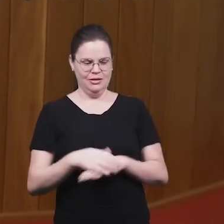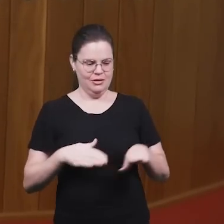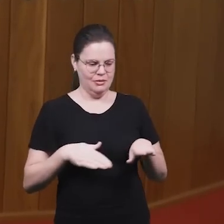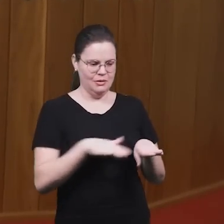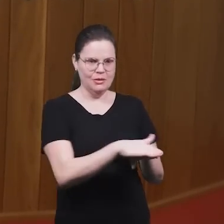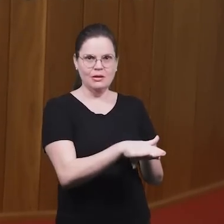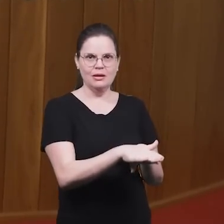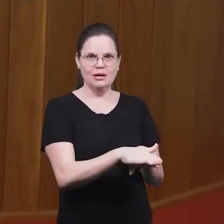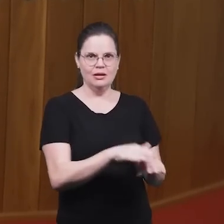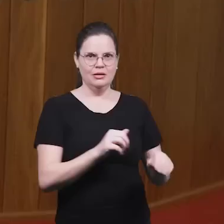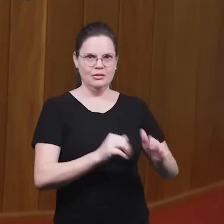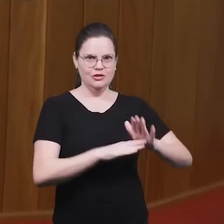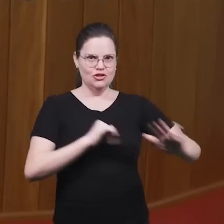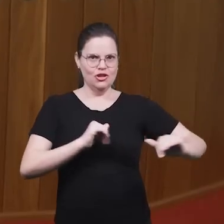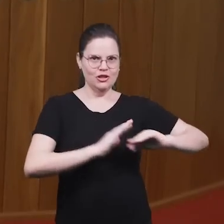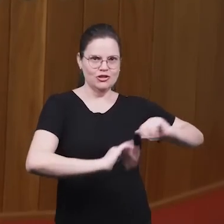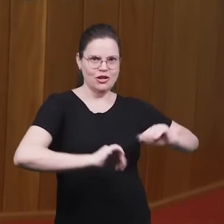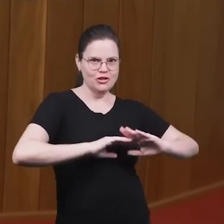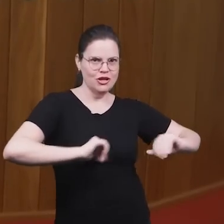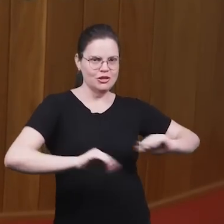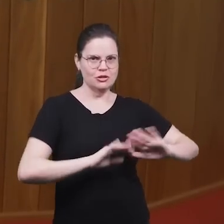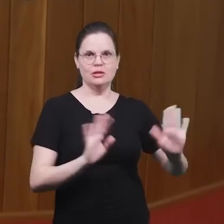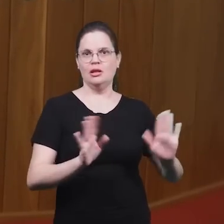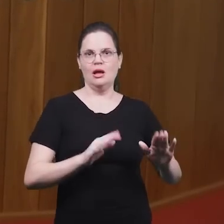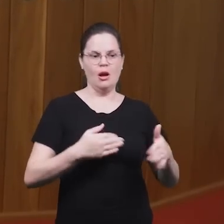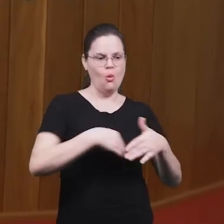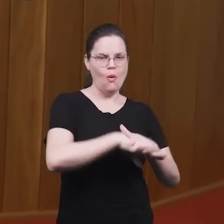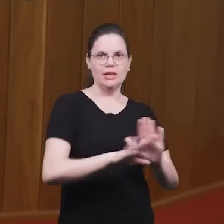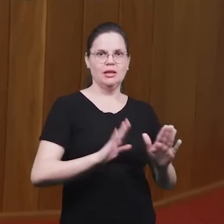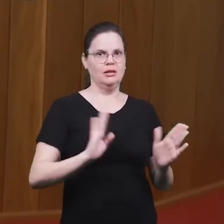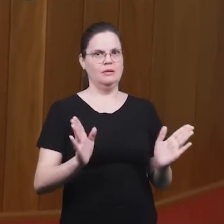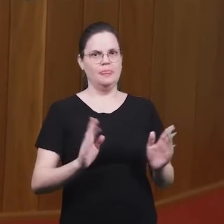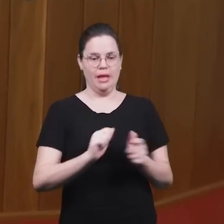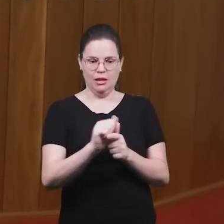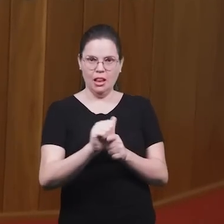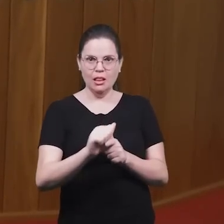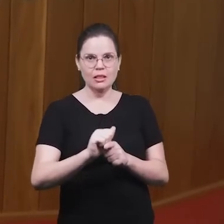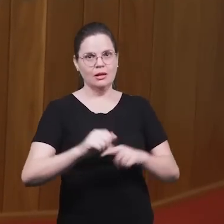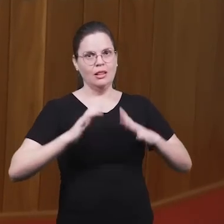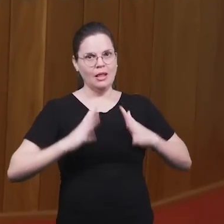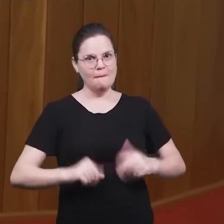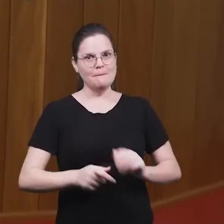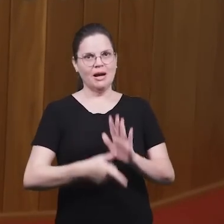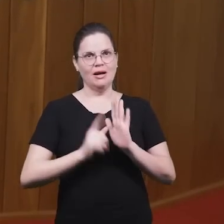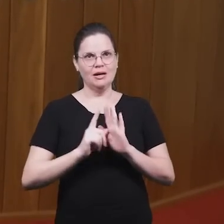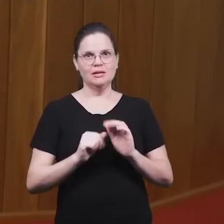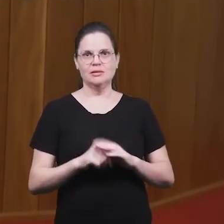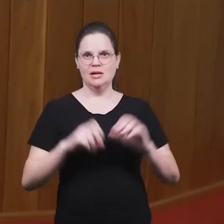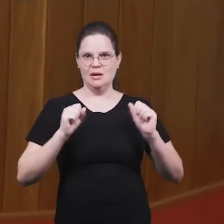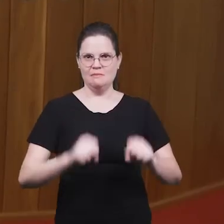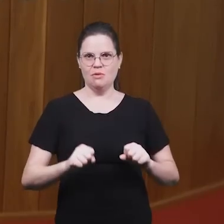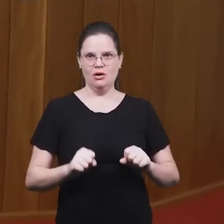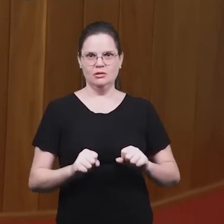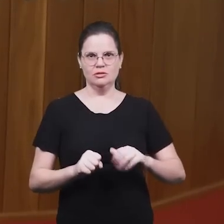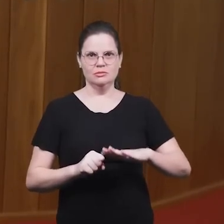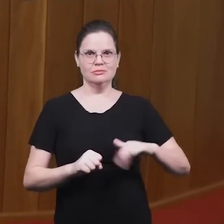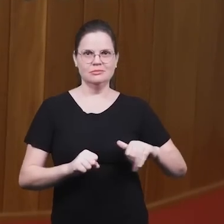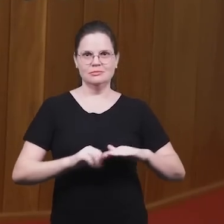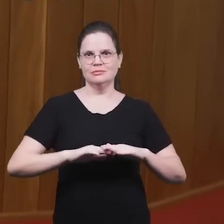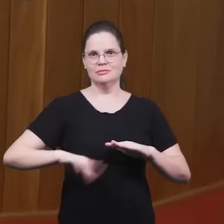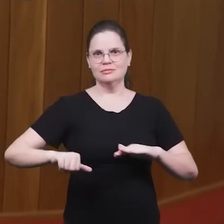Mas já põe ele no armário? Não, tem que dar uma limpadinha antes, tá? Senão o armário, Mas pode deixar no meio